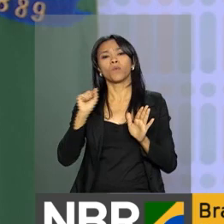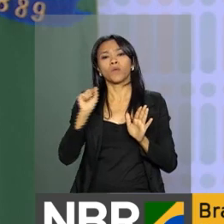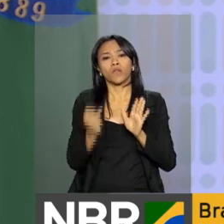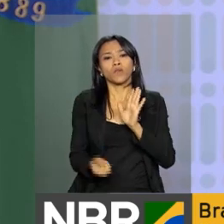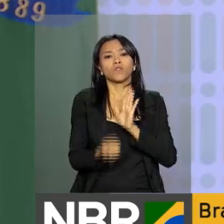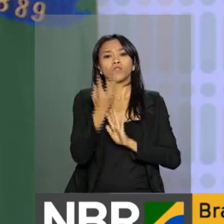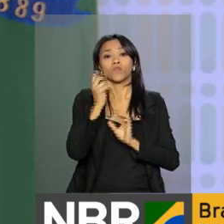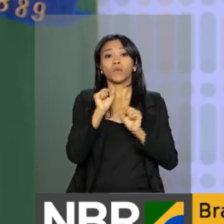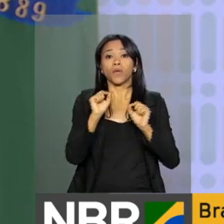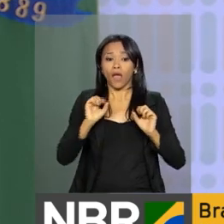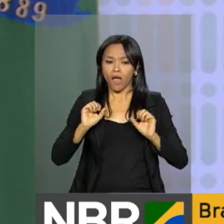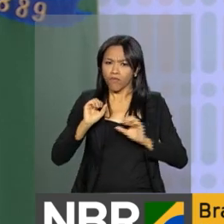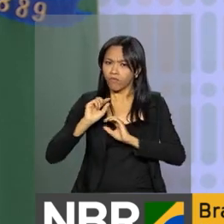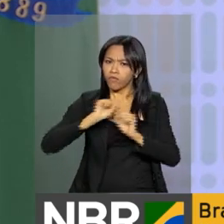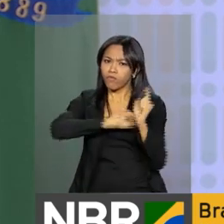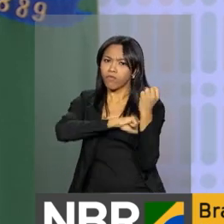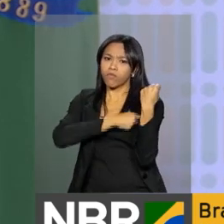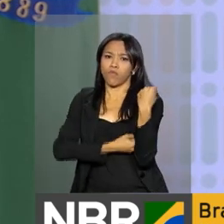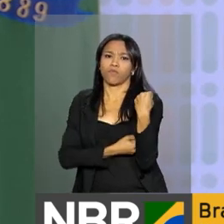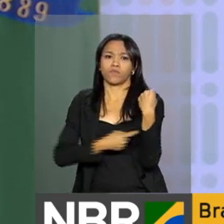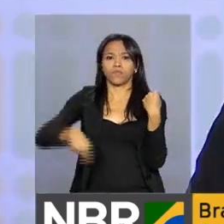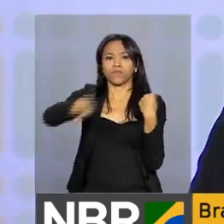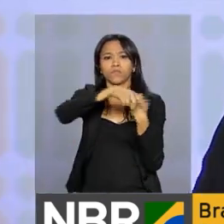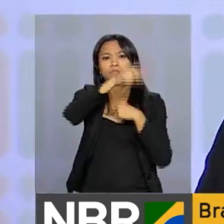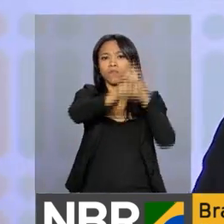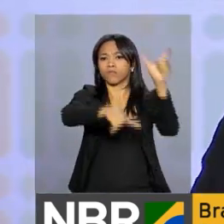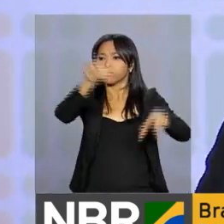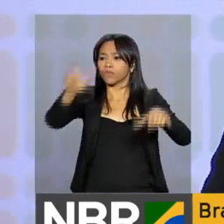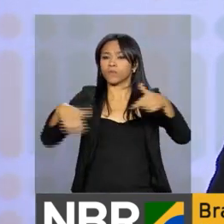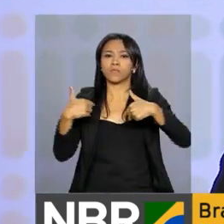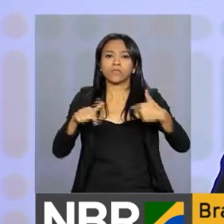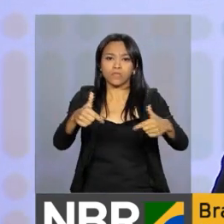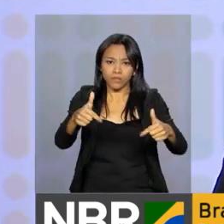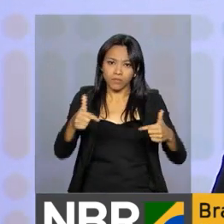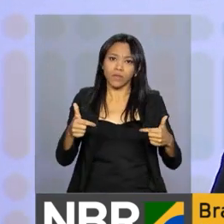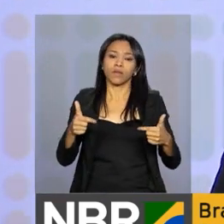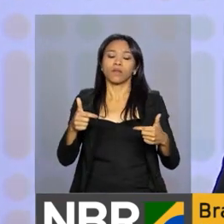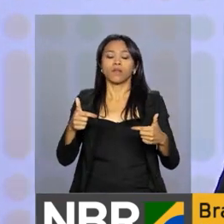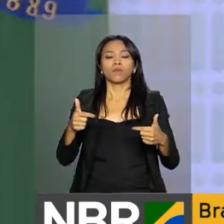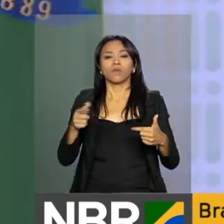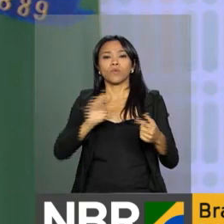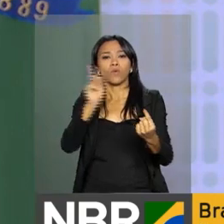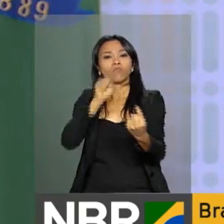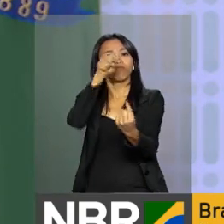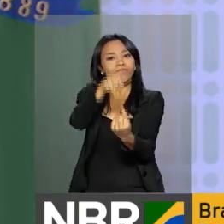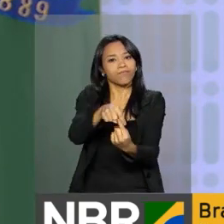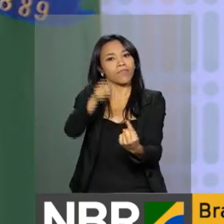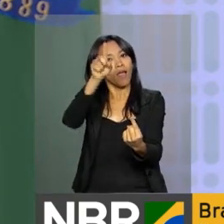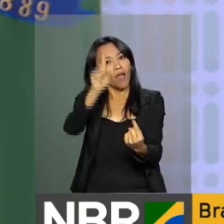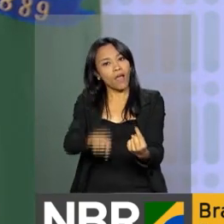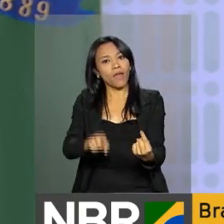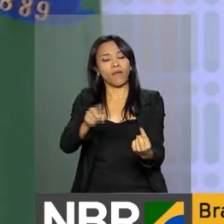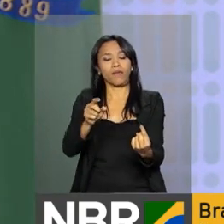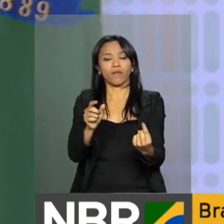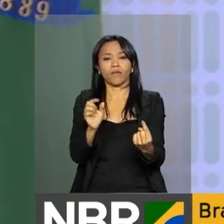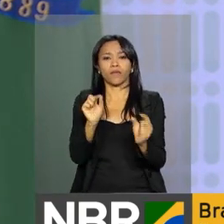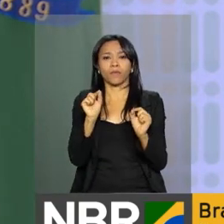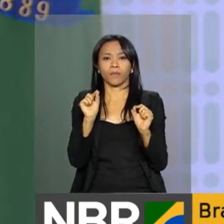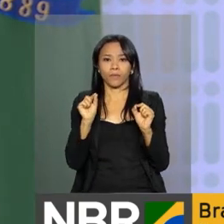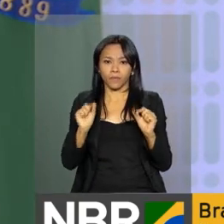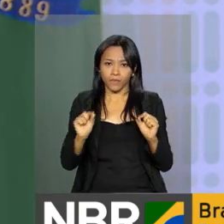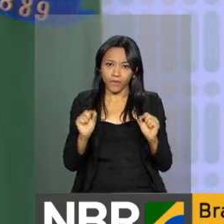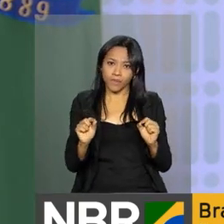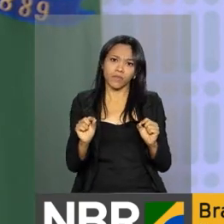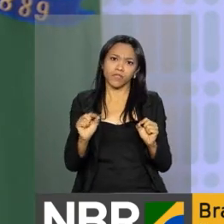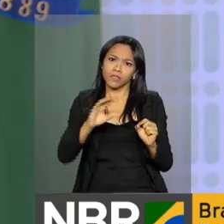a força do trabalho voluntário a serviço de uma causa das mais meritórias.